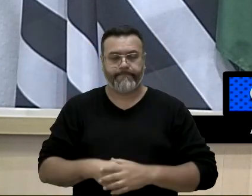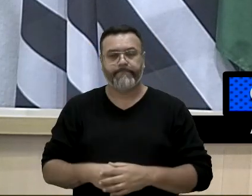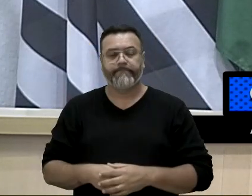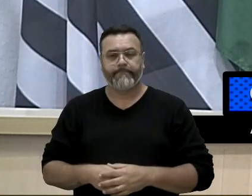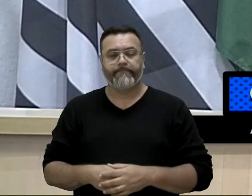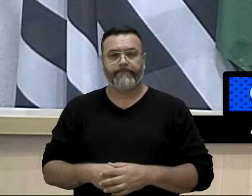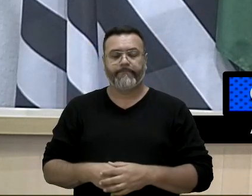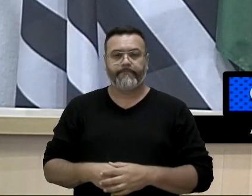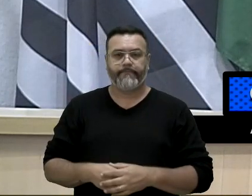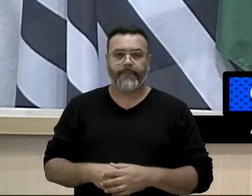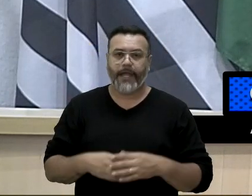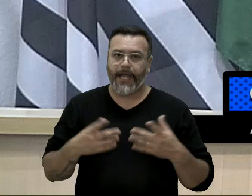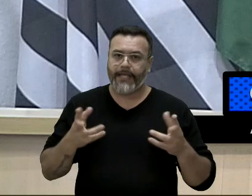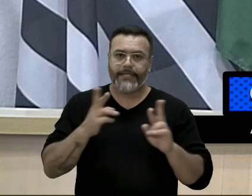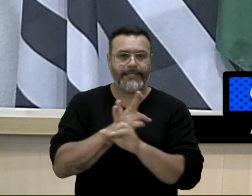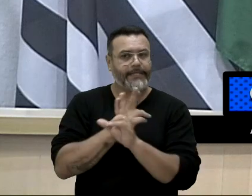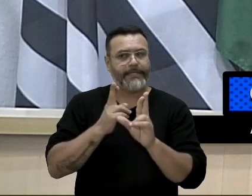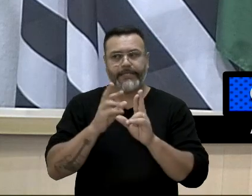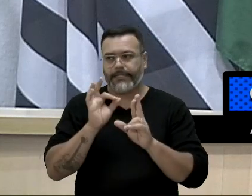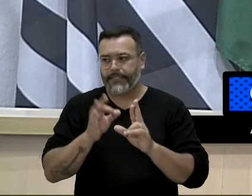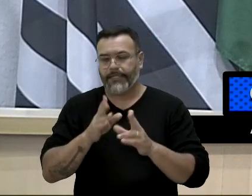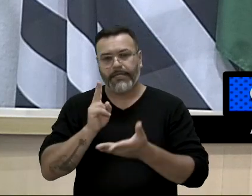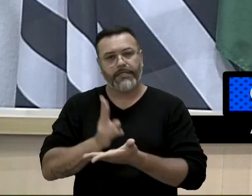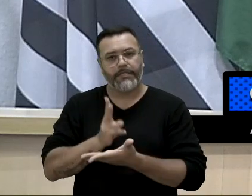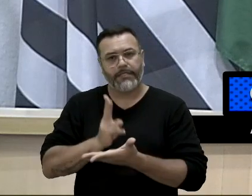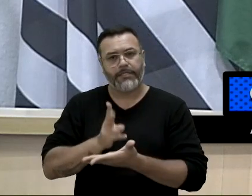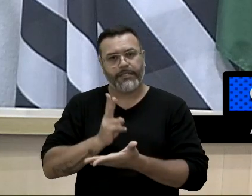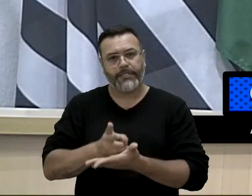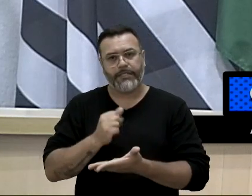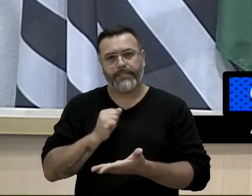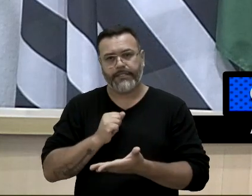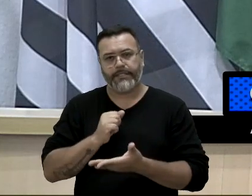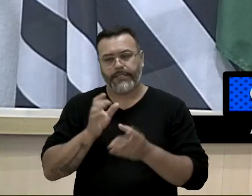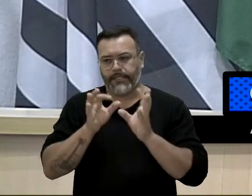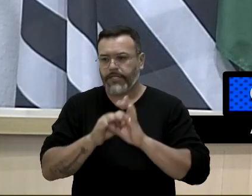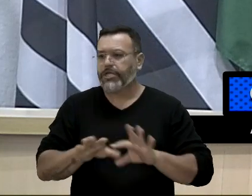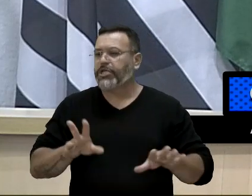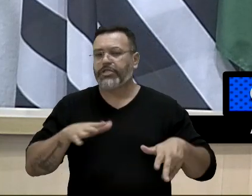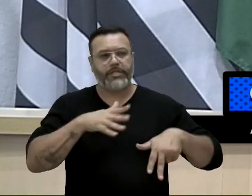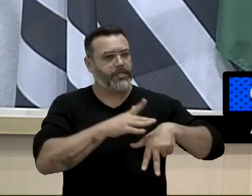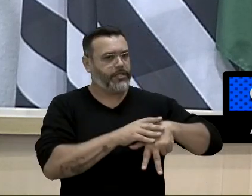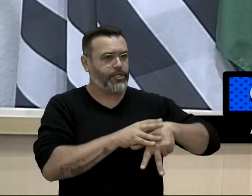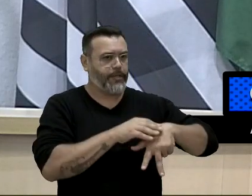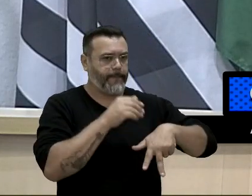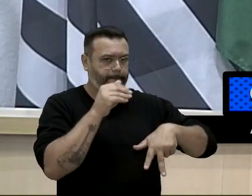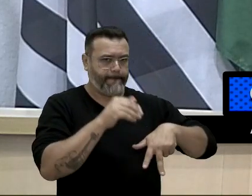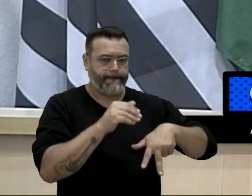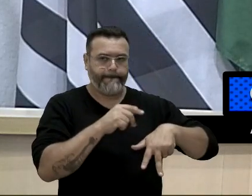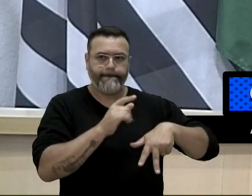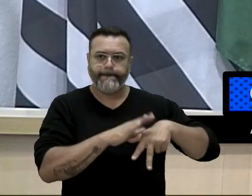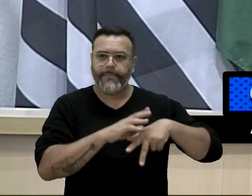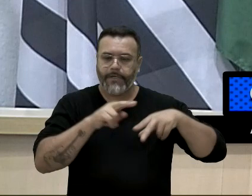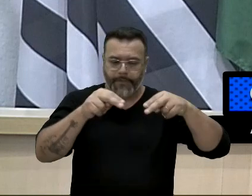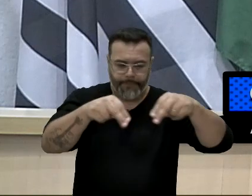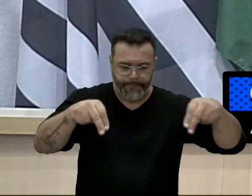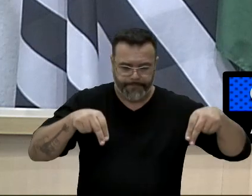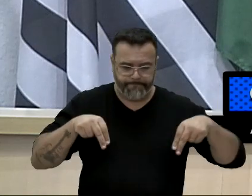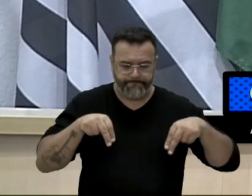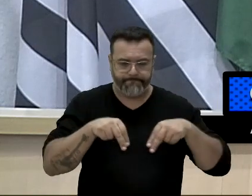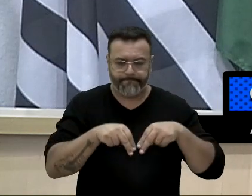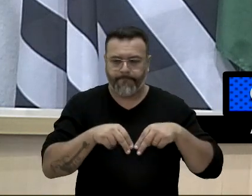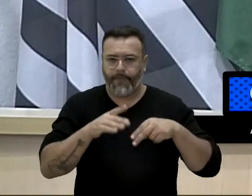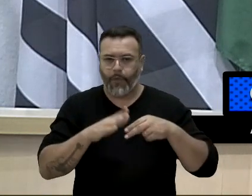Em relação a isso, a gente sempre, né, deixa essas pacientes em quartos que elas têm